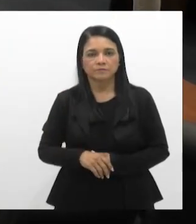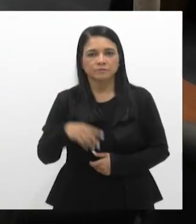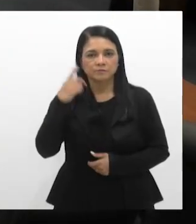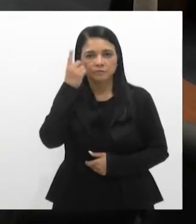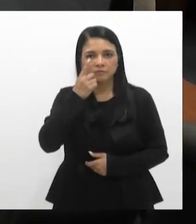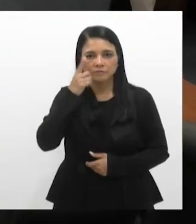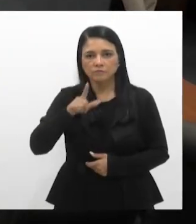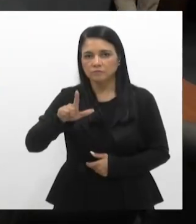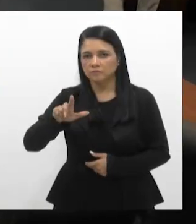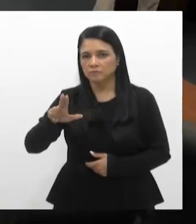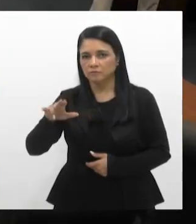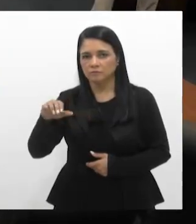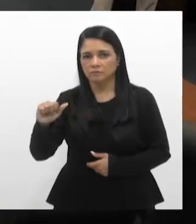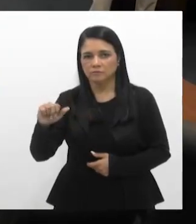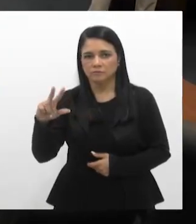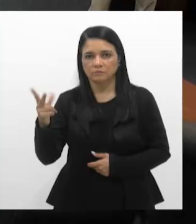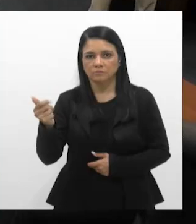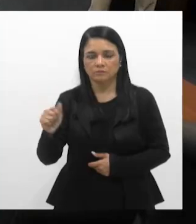Deputada Lucinha.